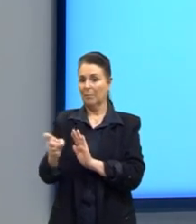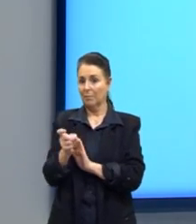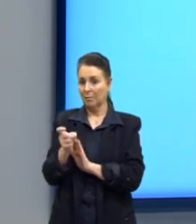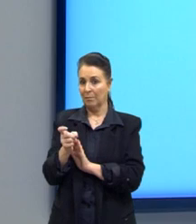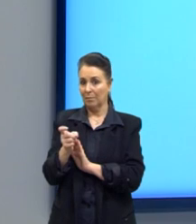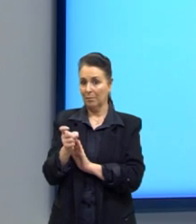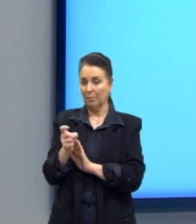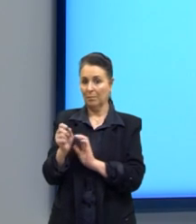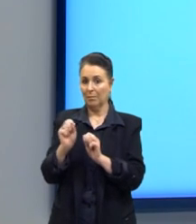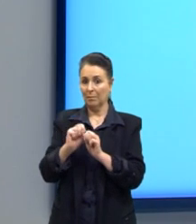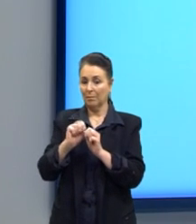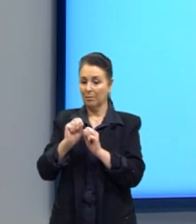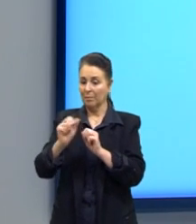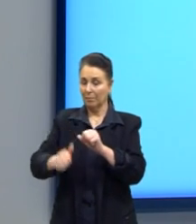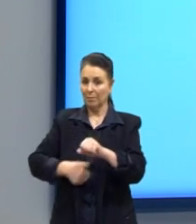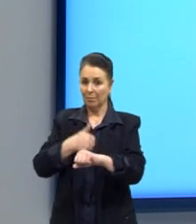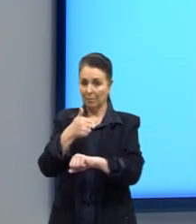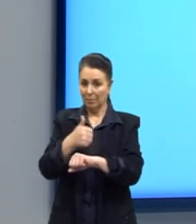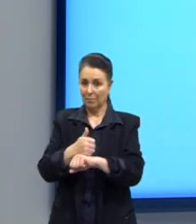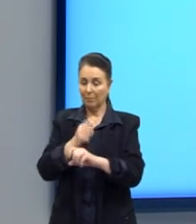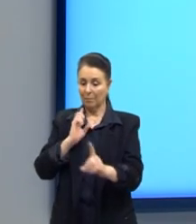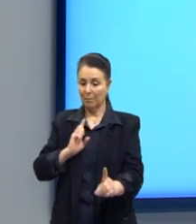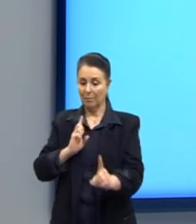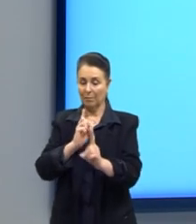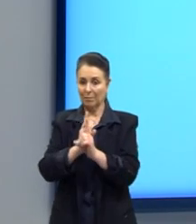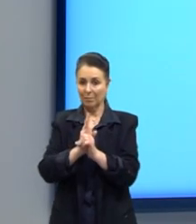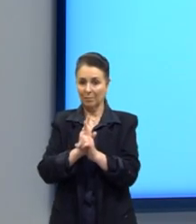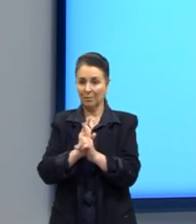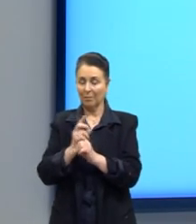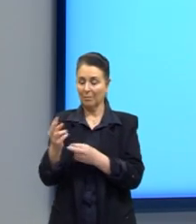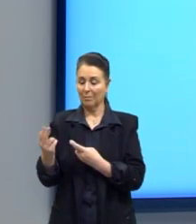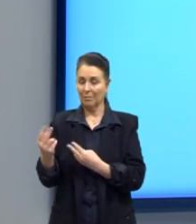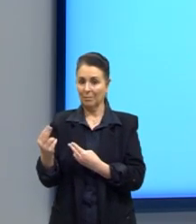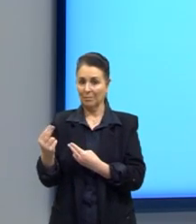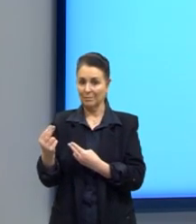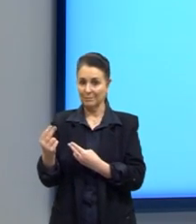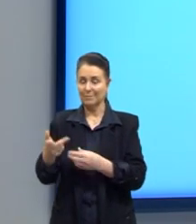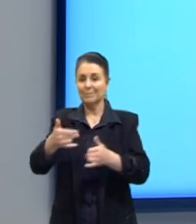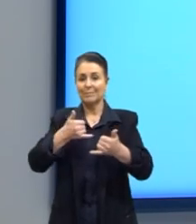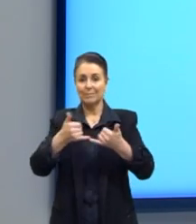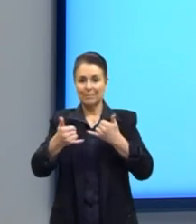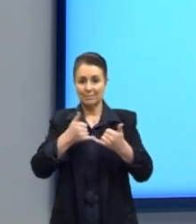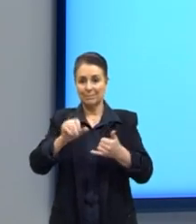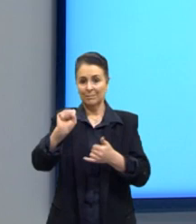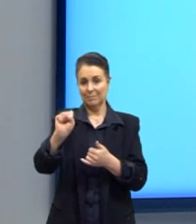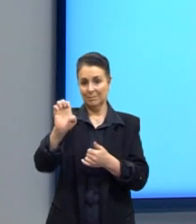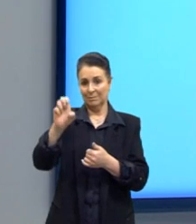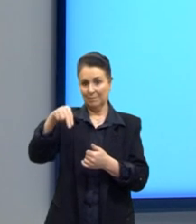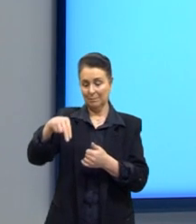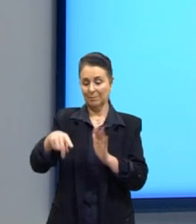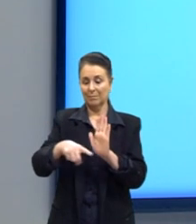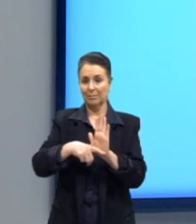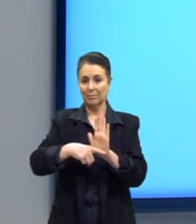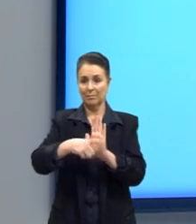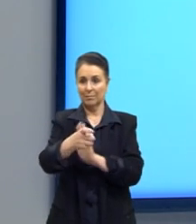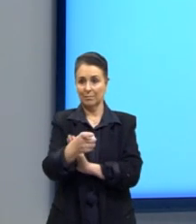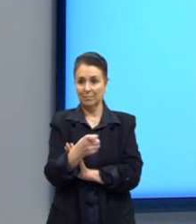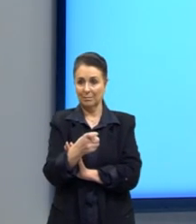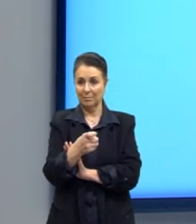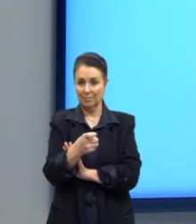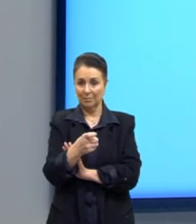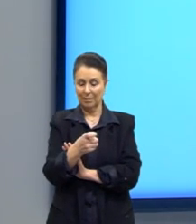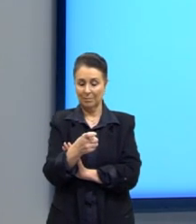a gente realizar algumas substituições a gente encontra essa igualdade por exemplo seno de - x então a gente pode